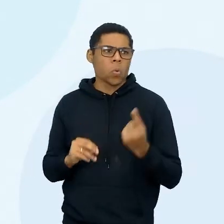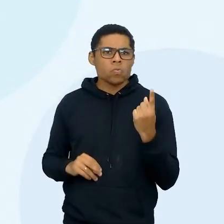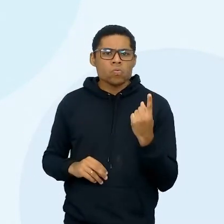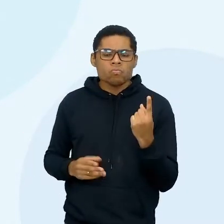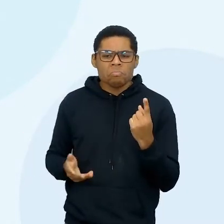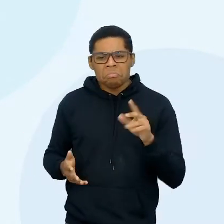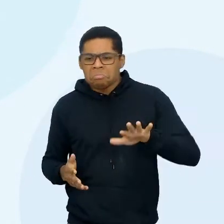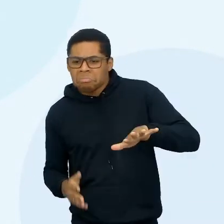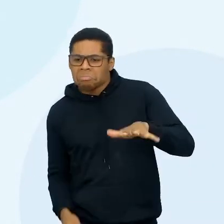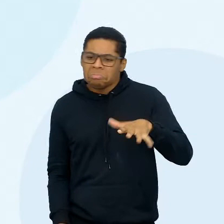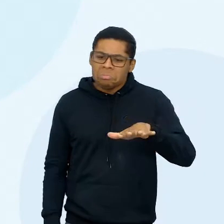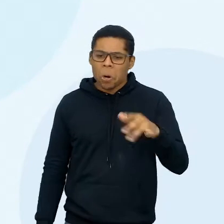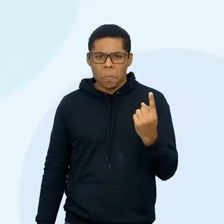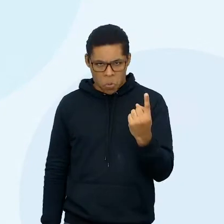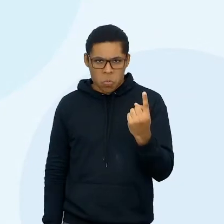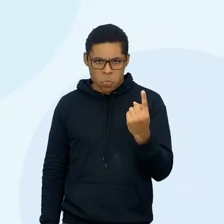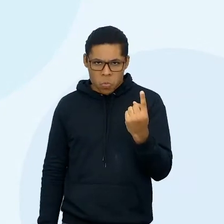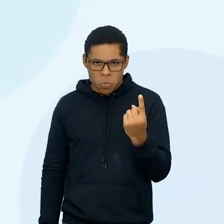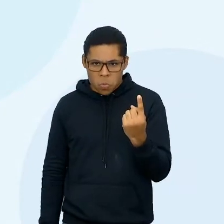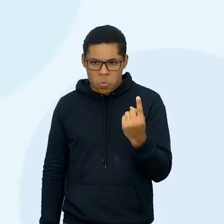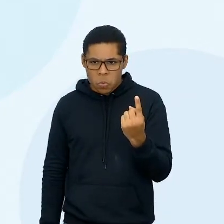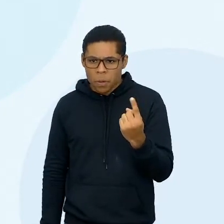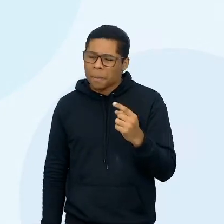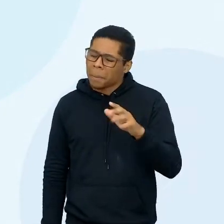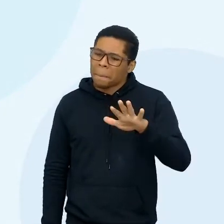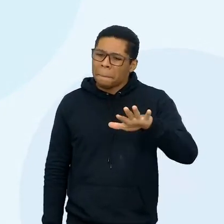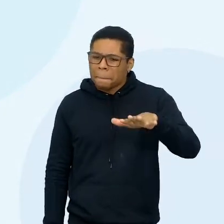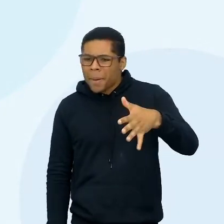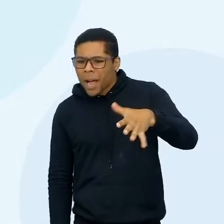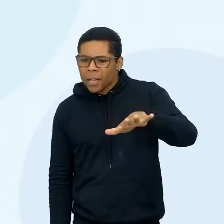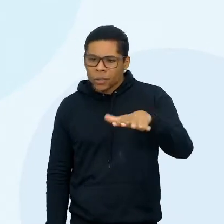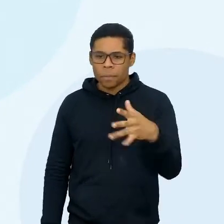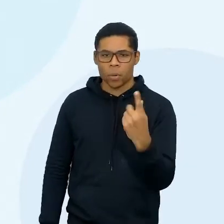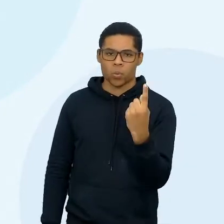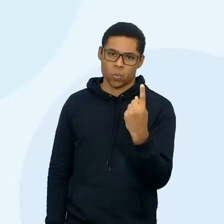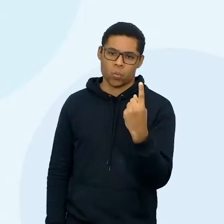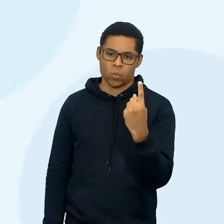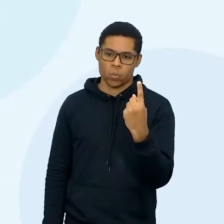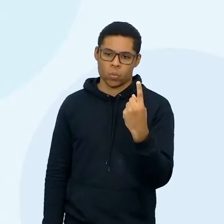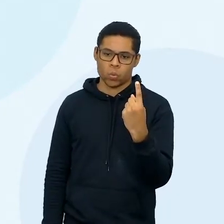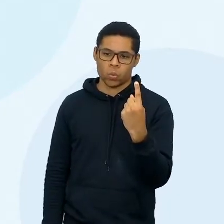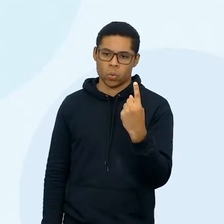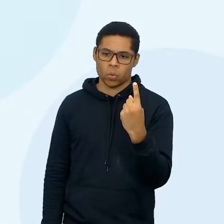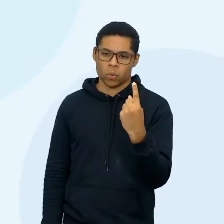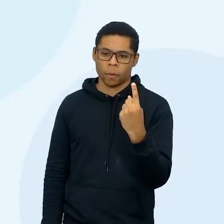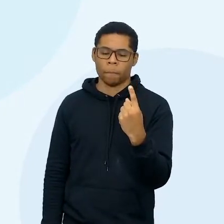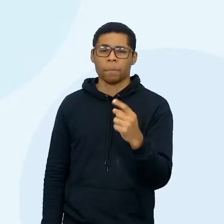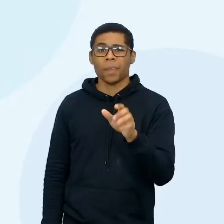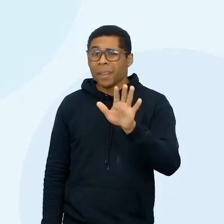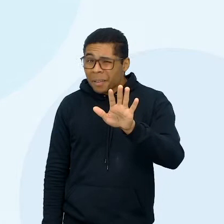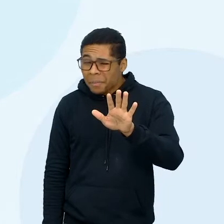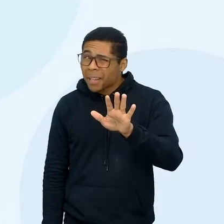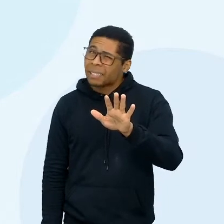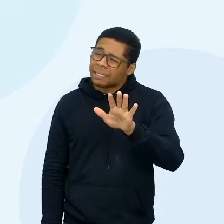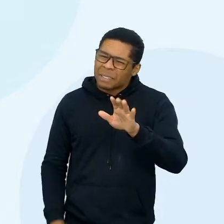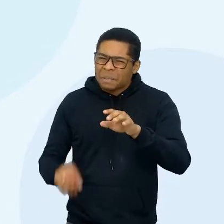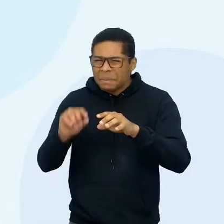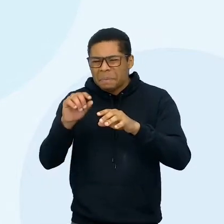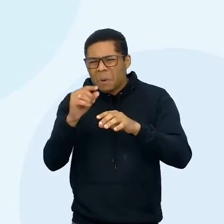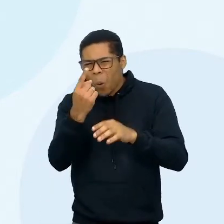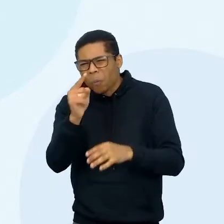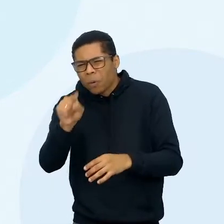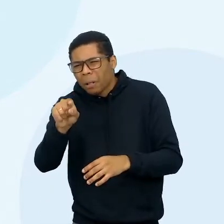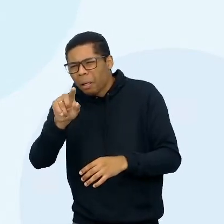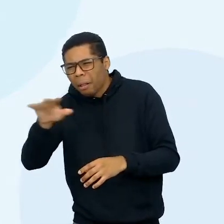por 8 dá 1. Então, isso aqui dá mais ou menos 1. Se der um pouquinho mais,